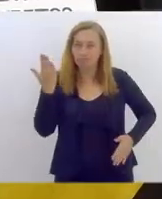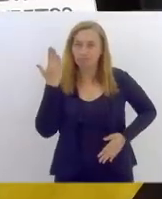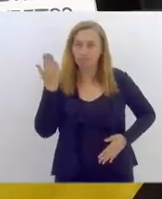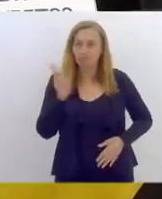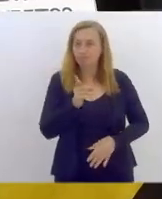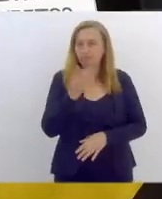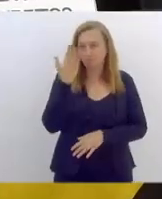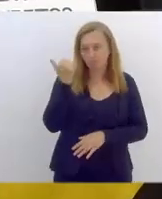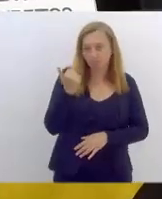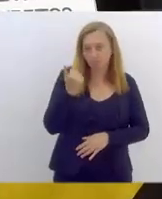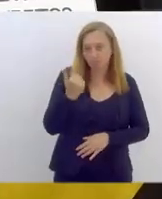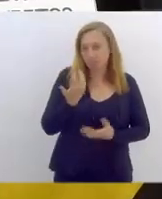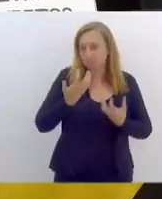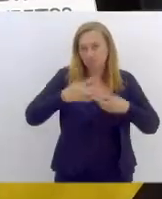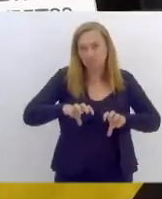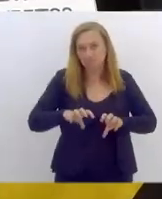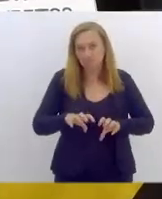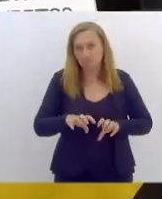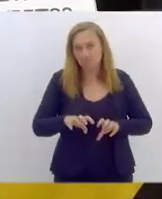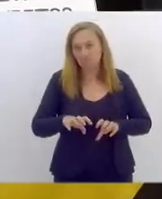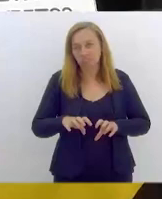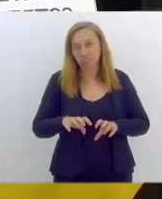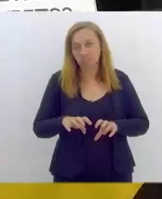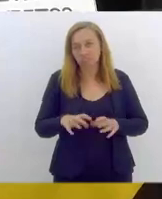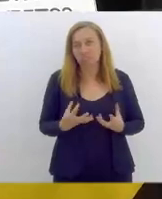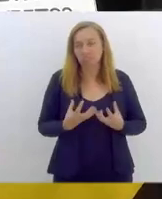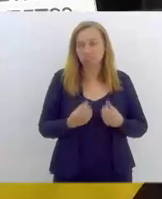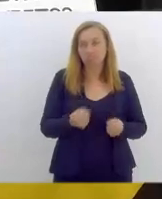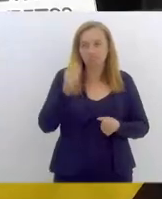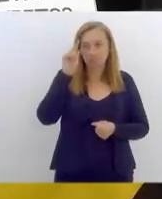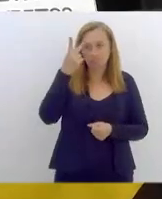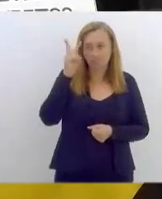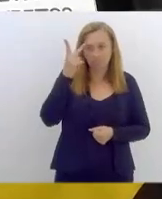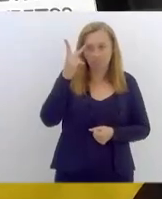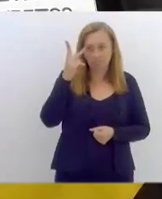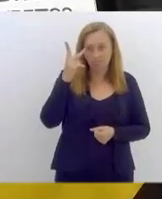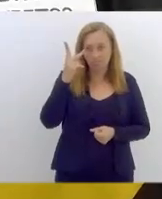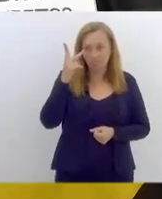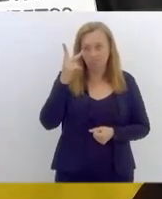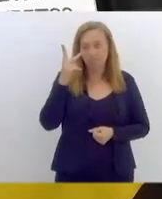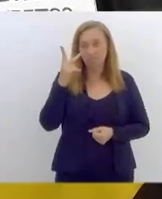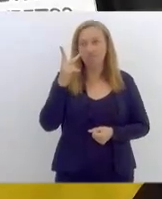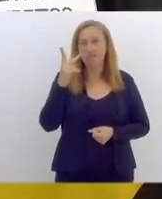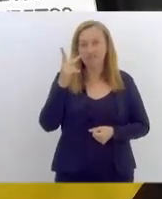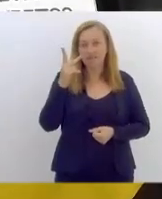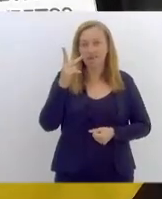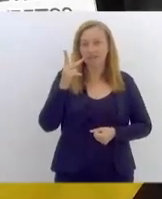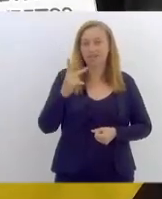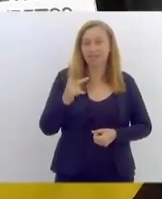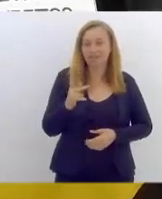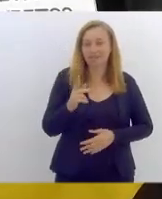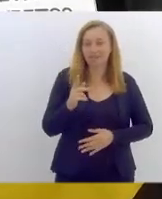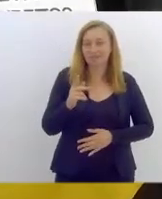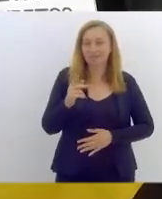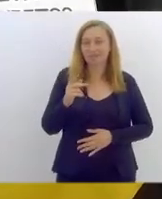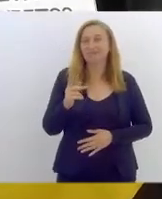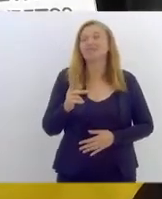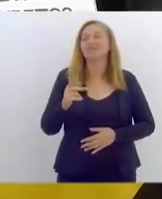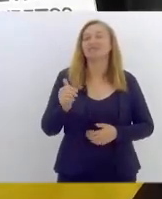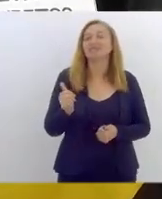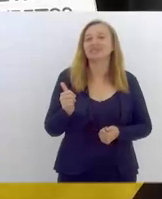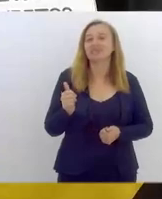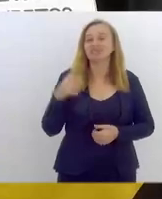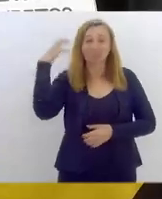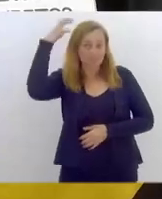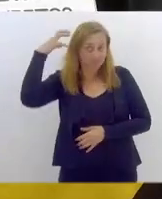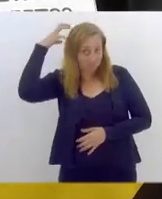porque não sabe, é porque não querem admitir que a história da Marielle não era só isso. Né? Era uma mulher, uma pluralidade tão grande que a gente,